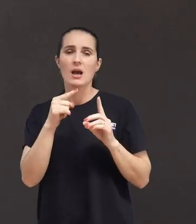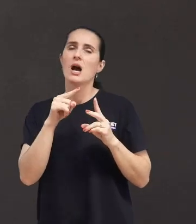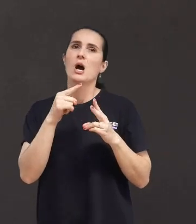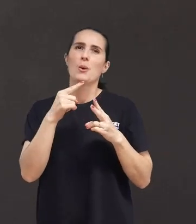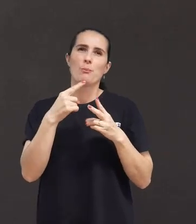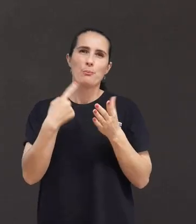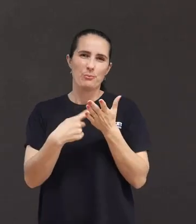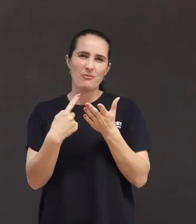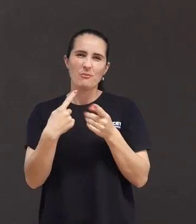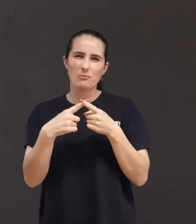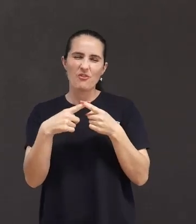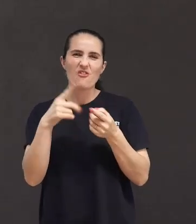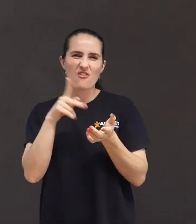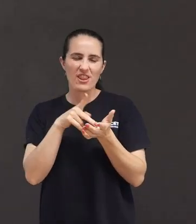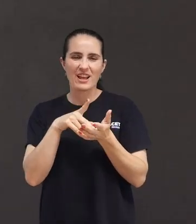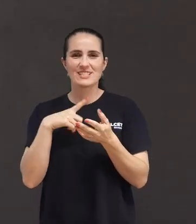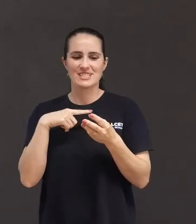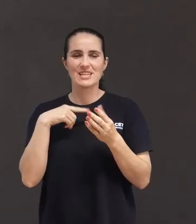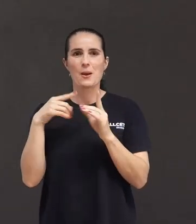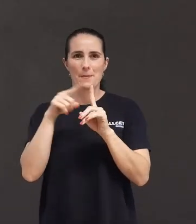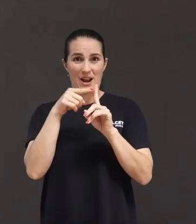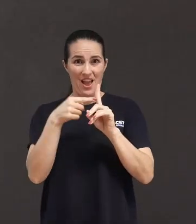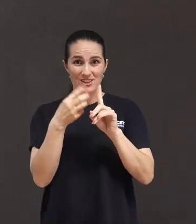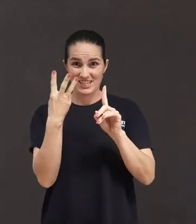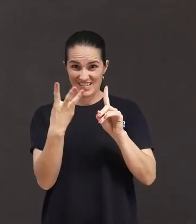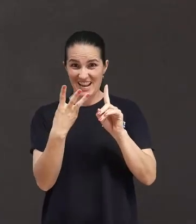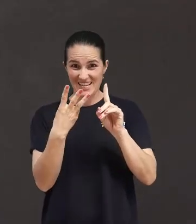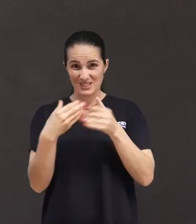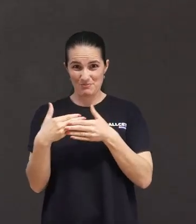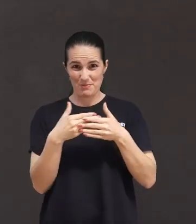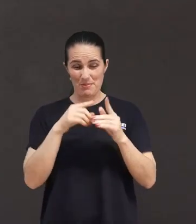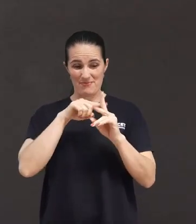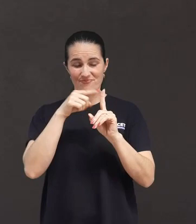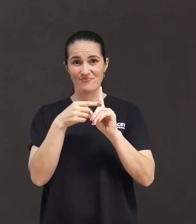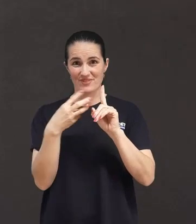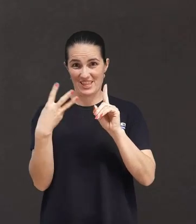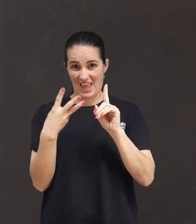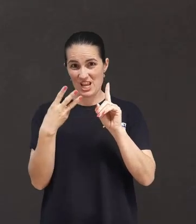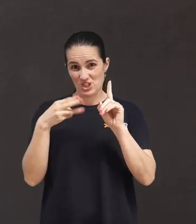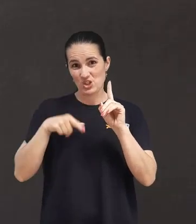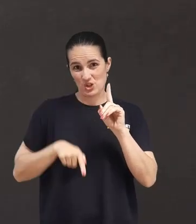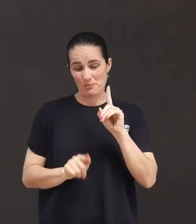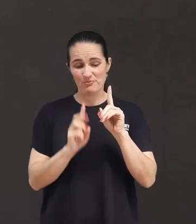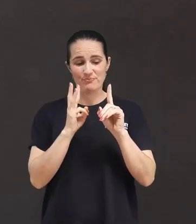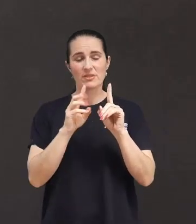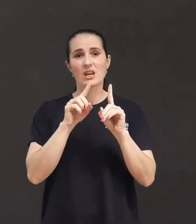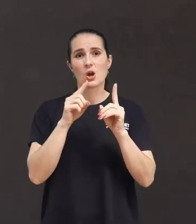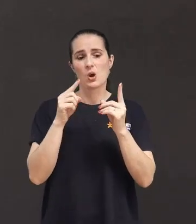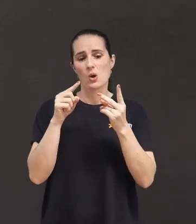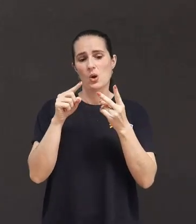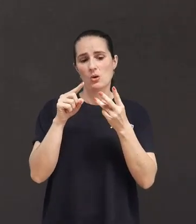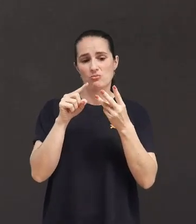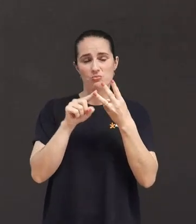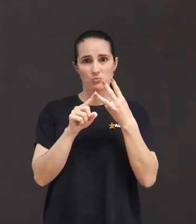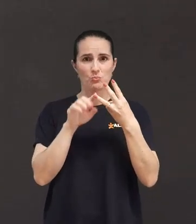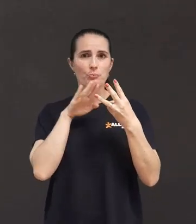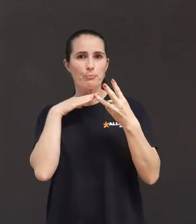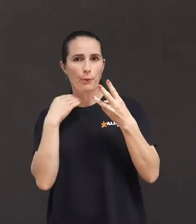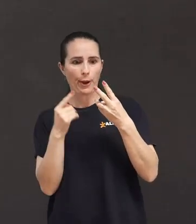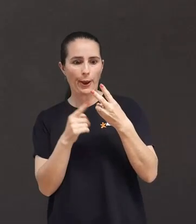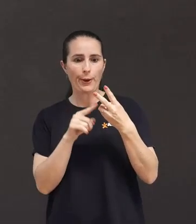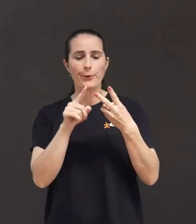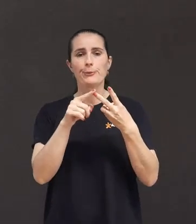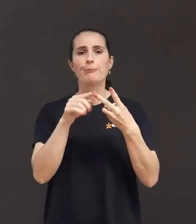3, desses 3 ficou 2, desses 2 ficou 1. Só que nesse tempo que o